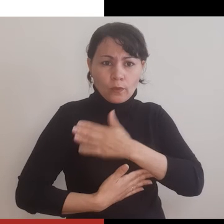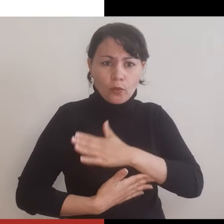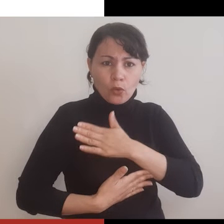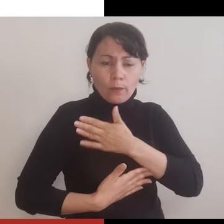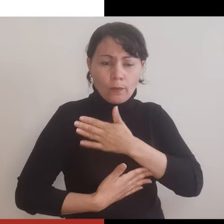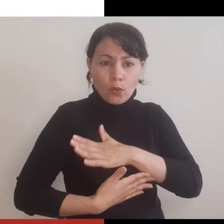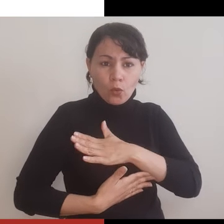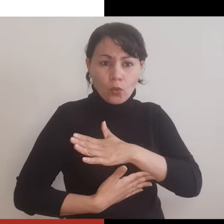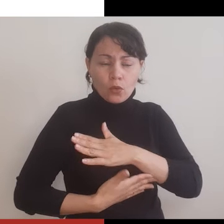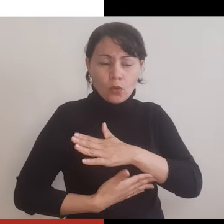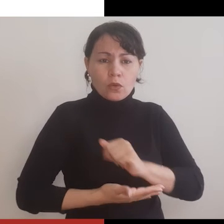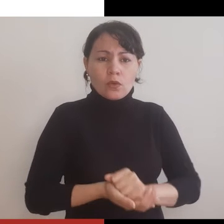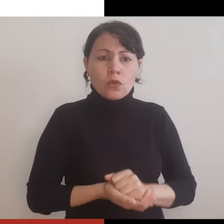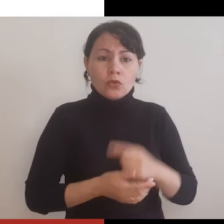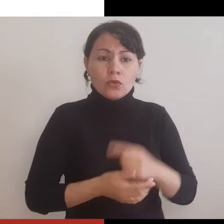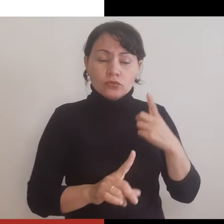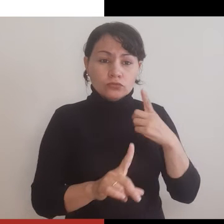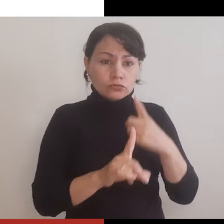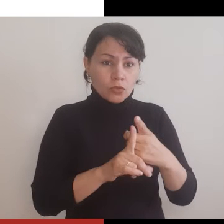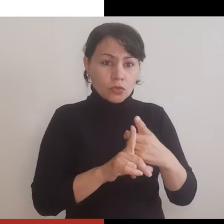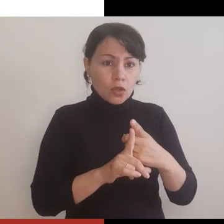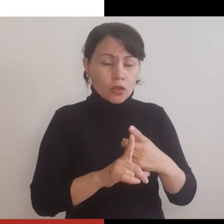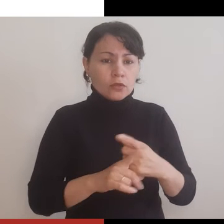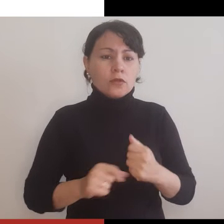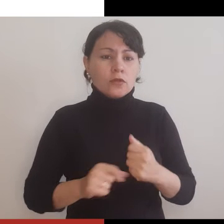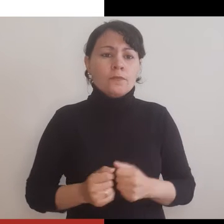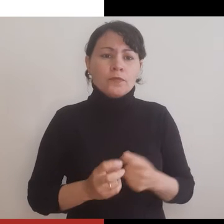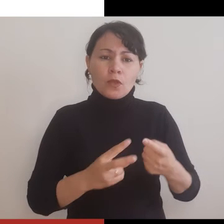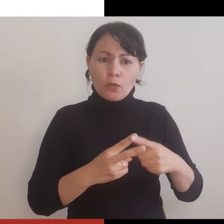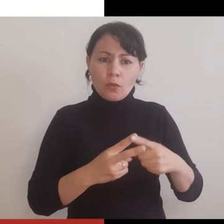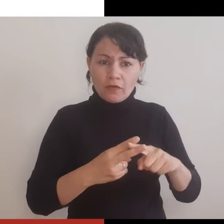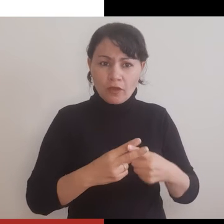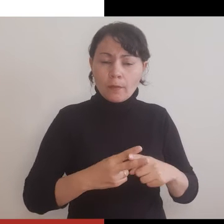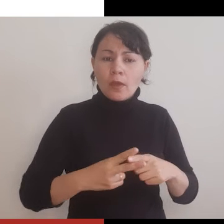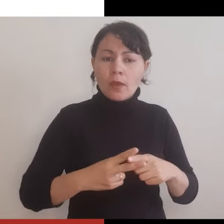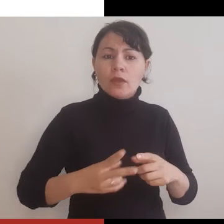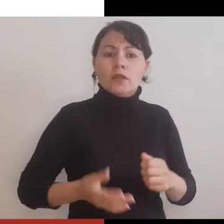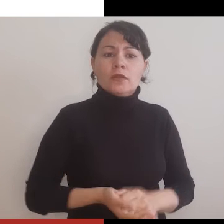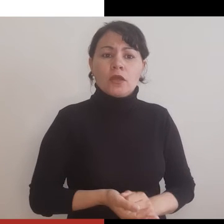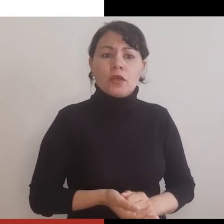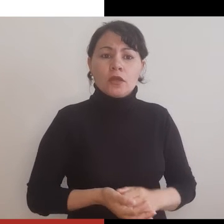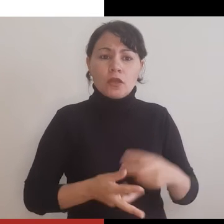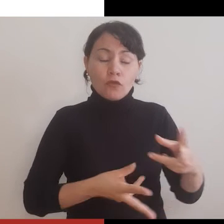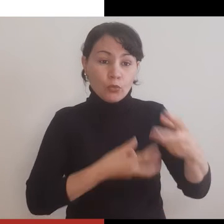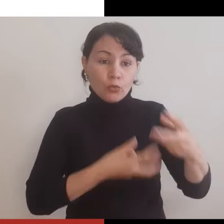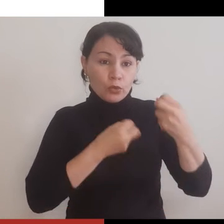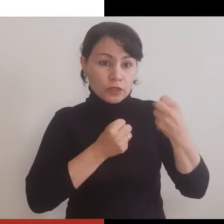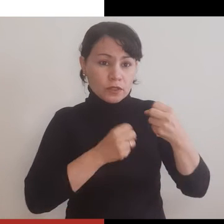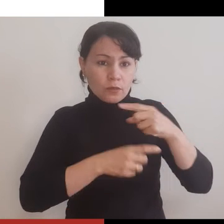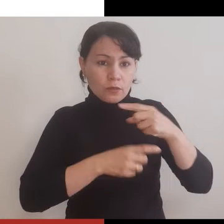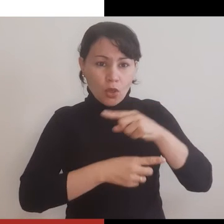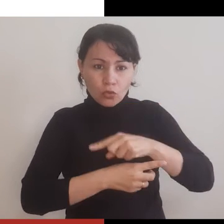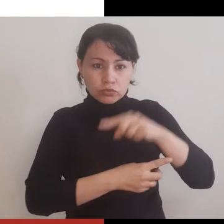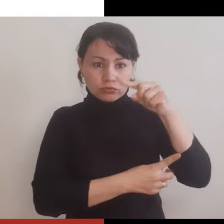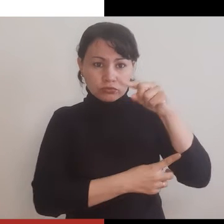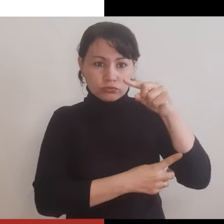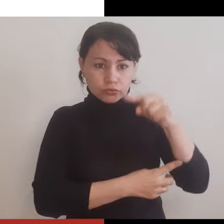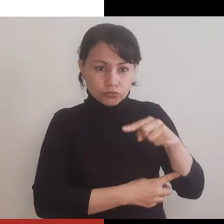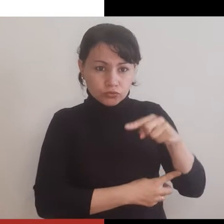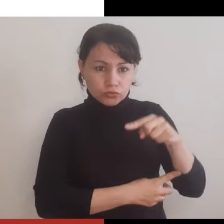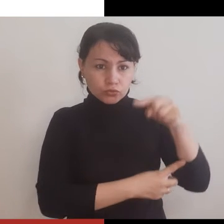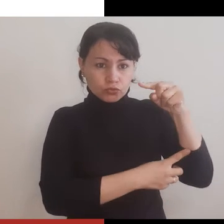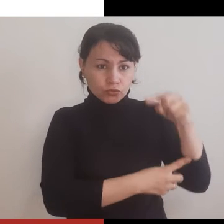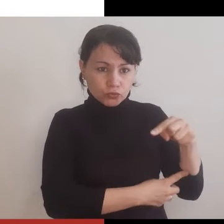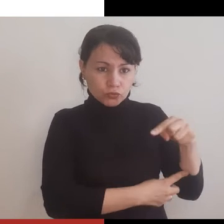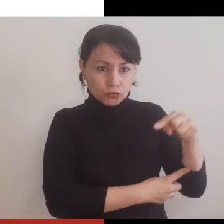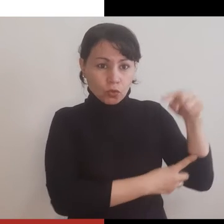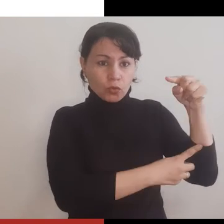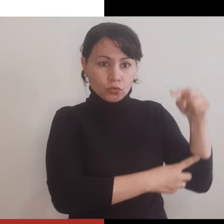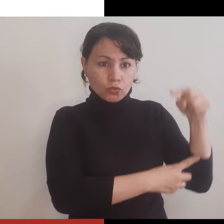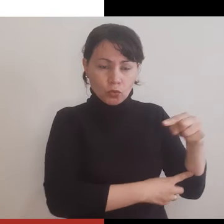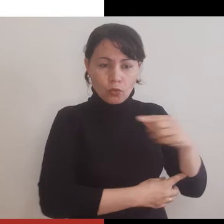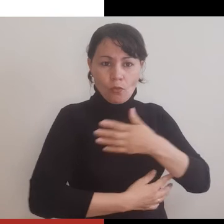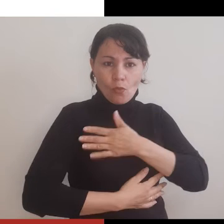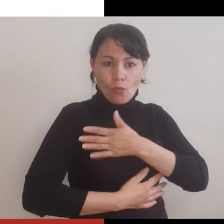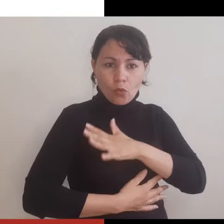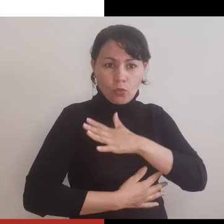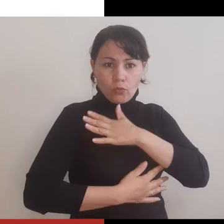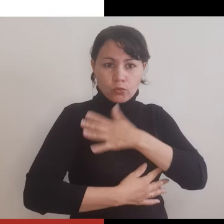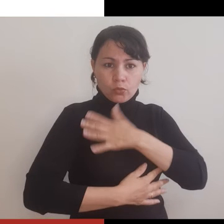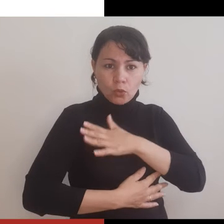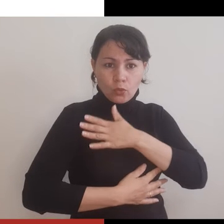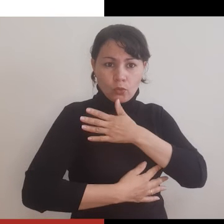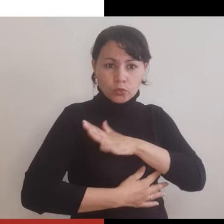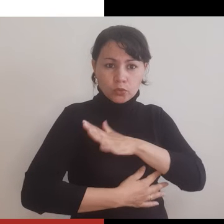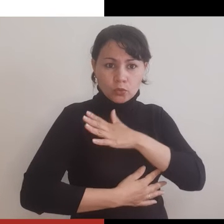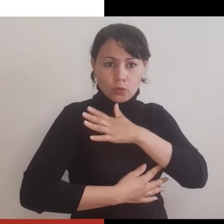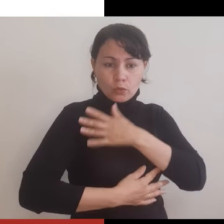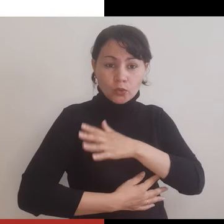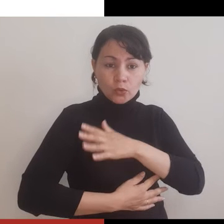ali eu vou observar a frequência cardíaca desse paciente, a saturação de